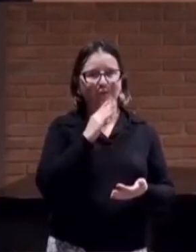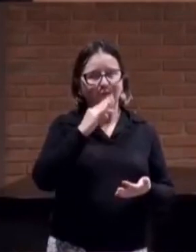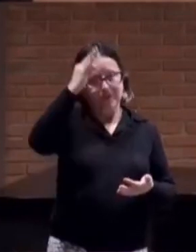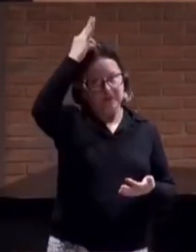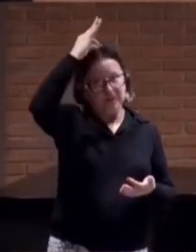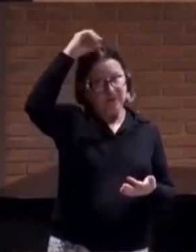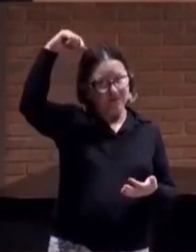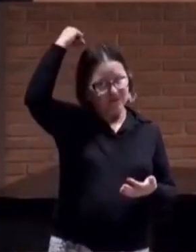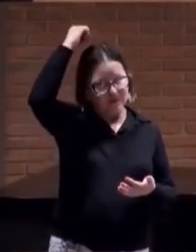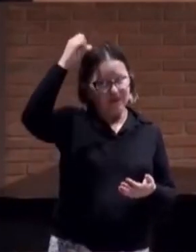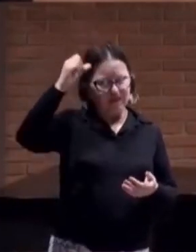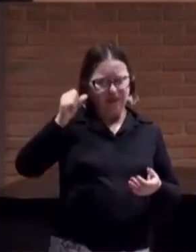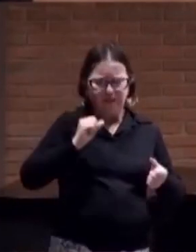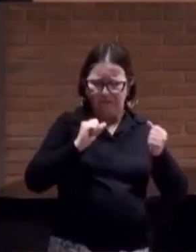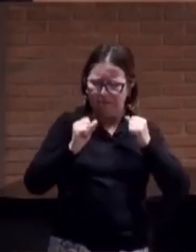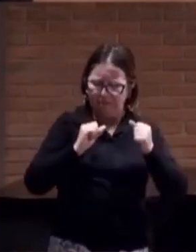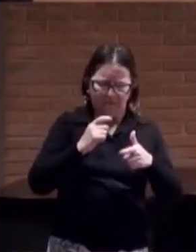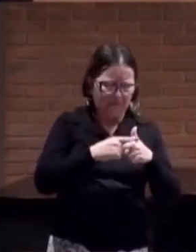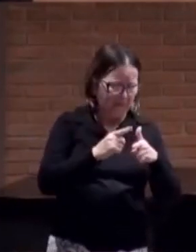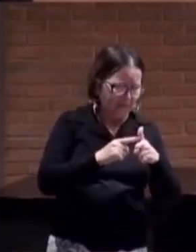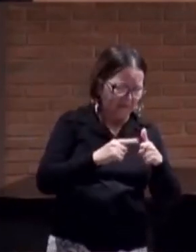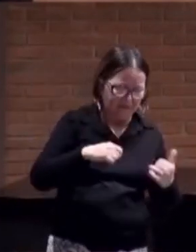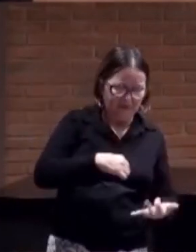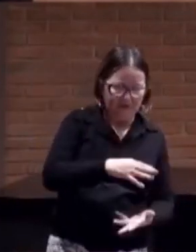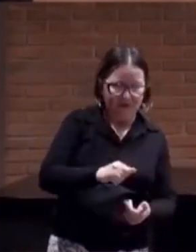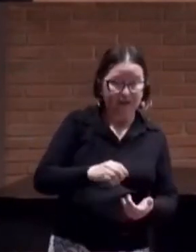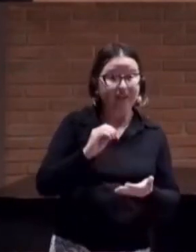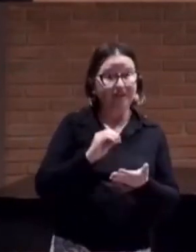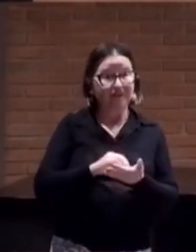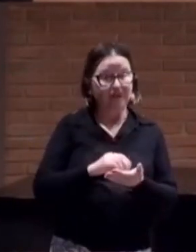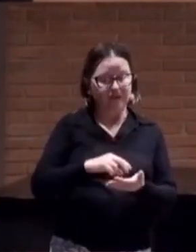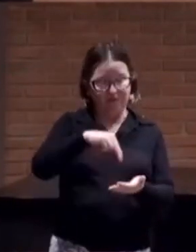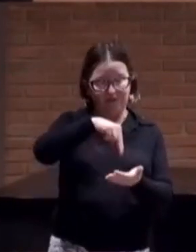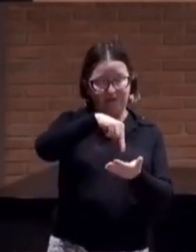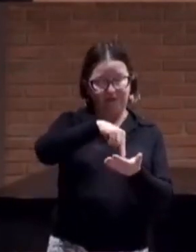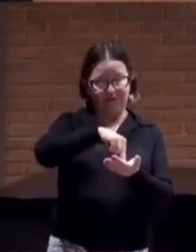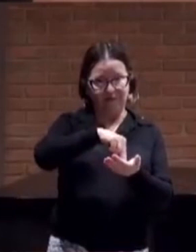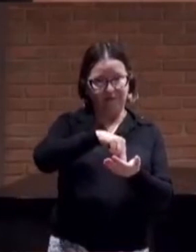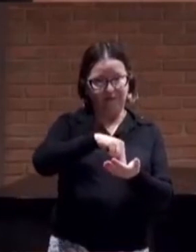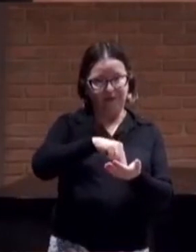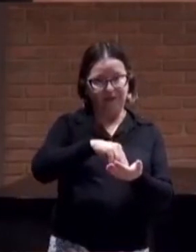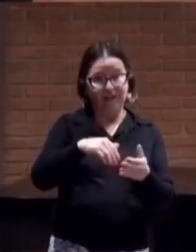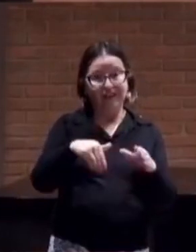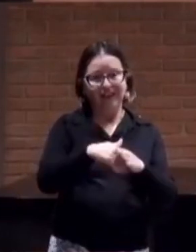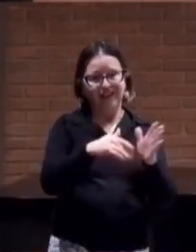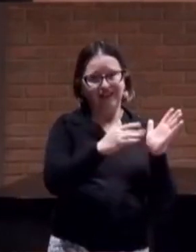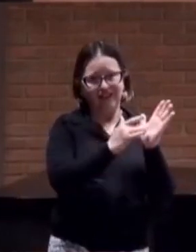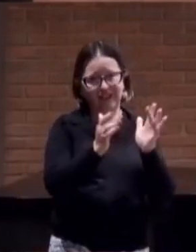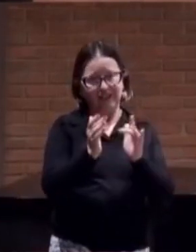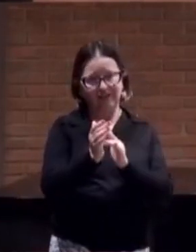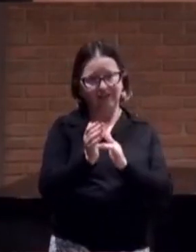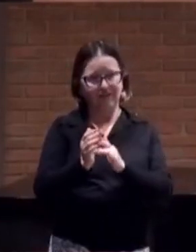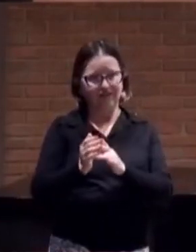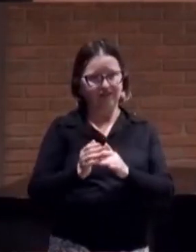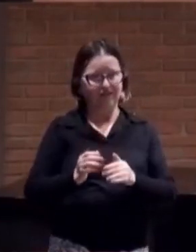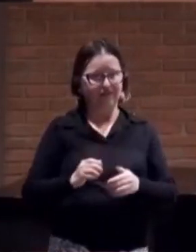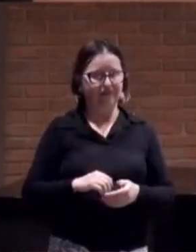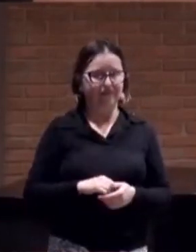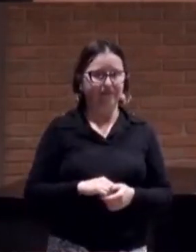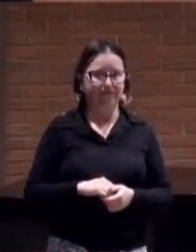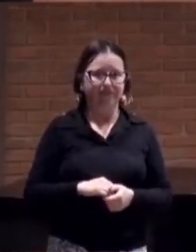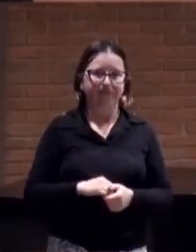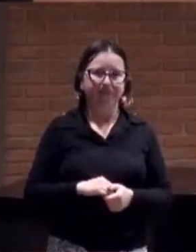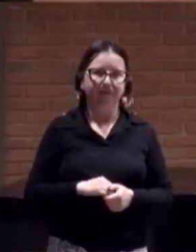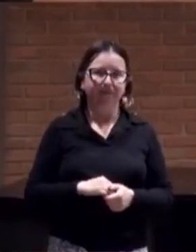do mundo e falta de permanência em mim vai criar tropeço.